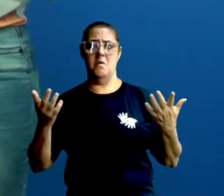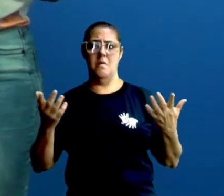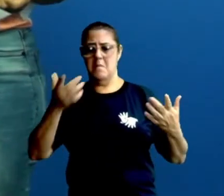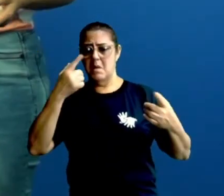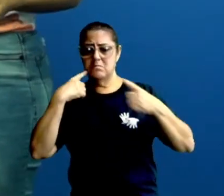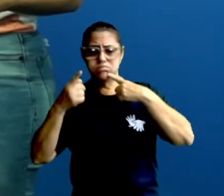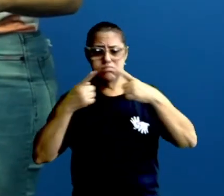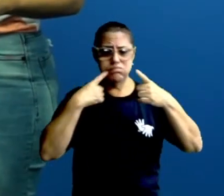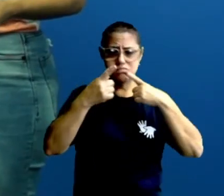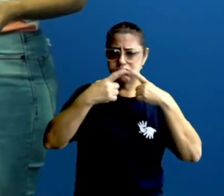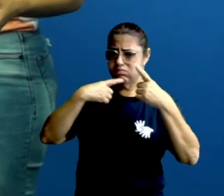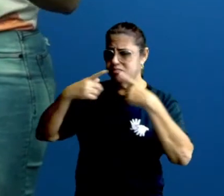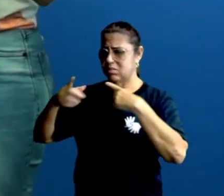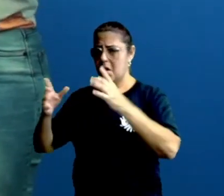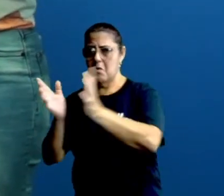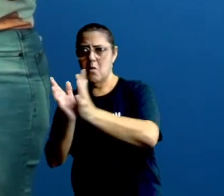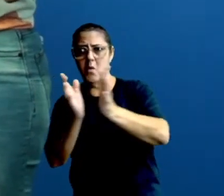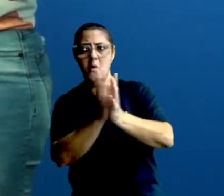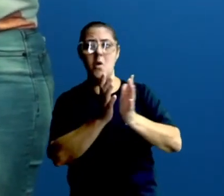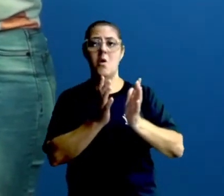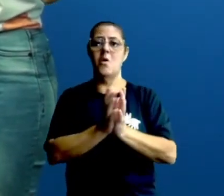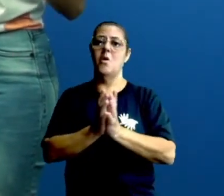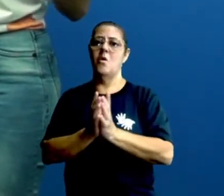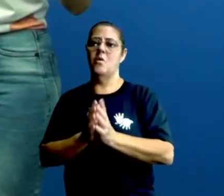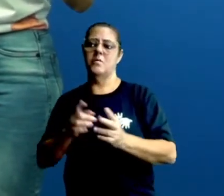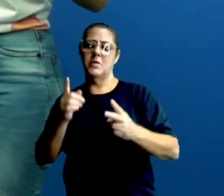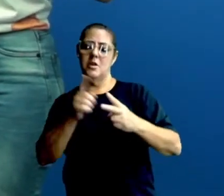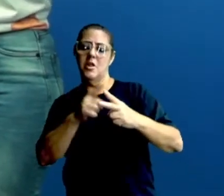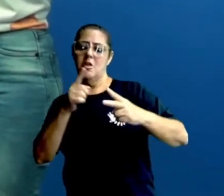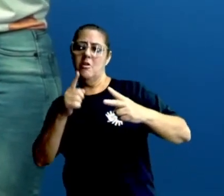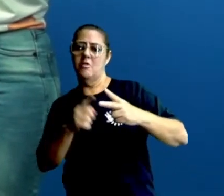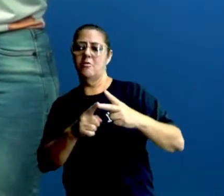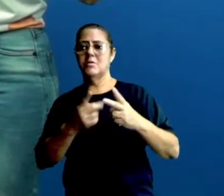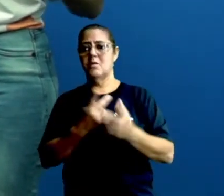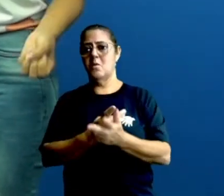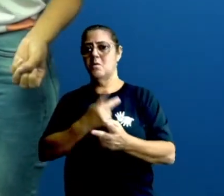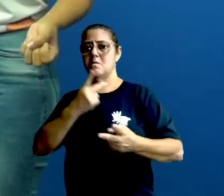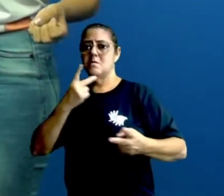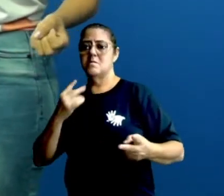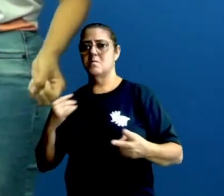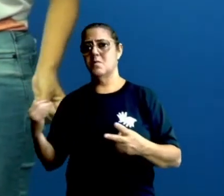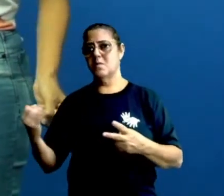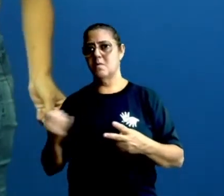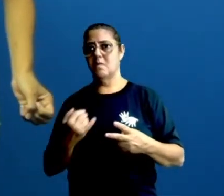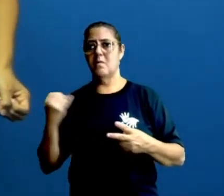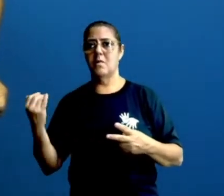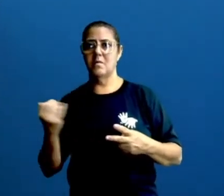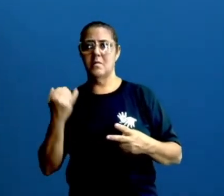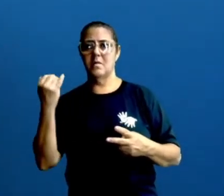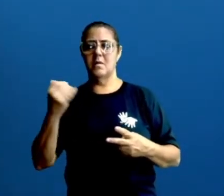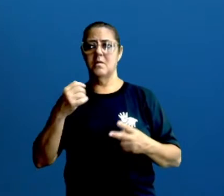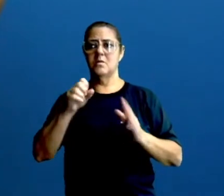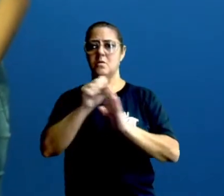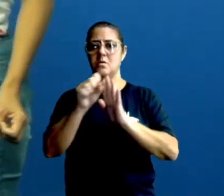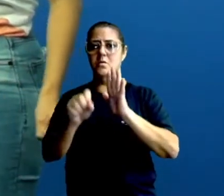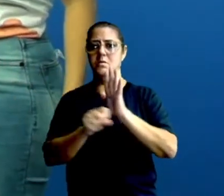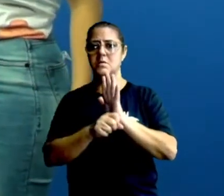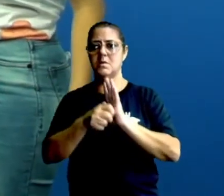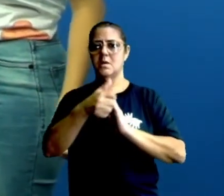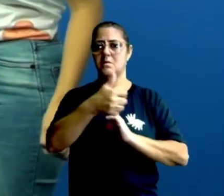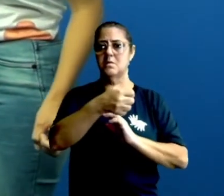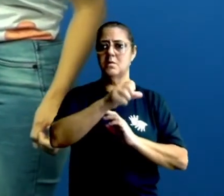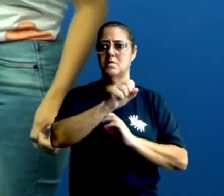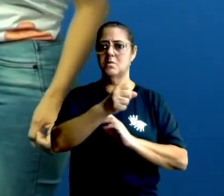debatidas, sabe? Então, isso são dois pontos que a gente pode, dois acontecimentos importantes também, um no século XVIII, outro no